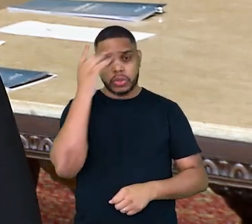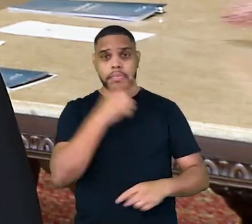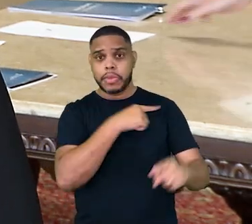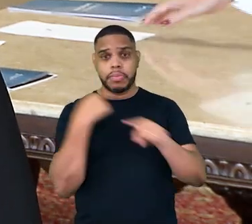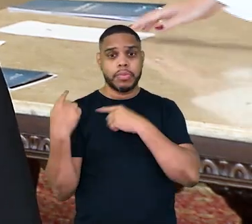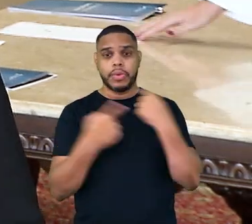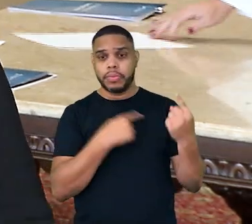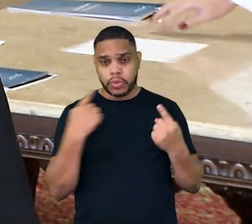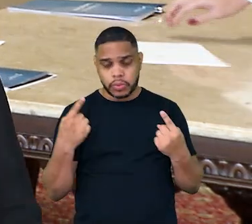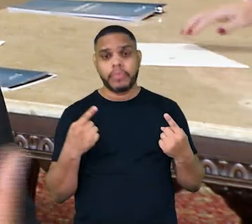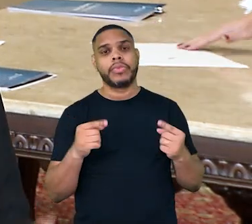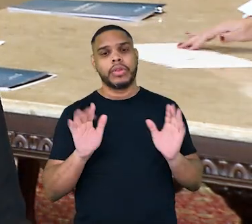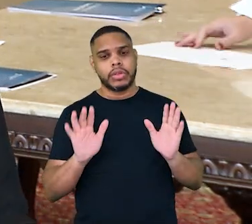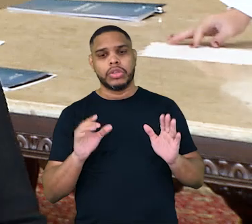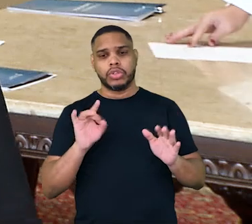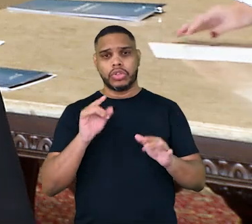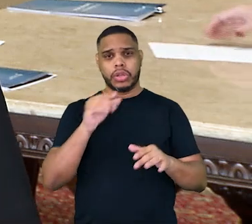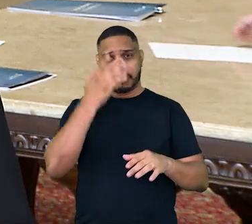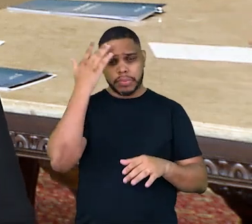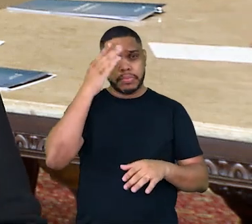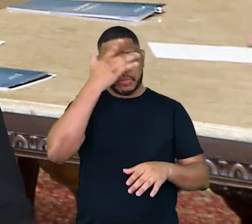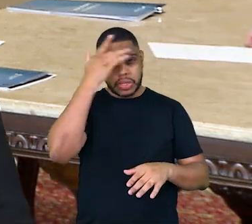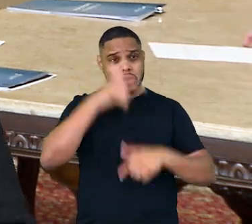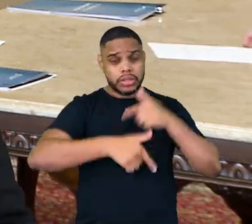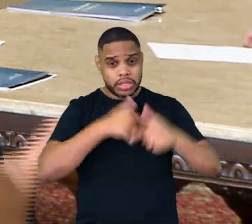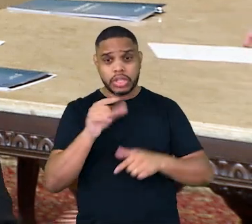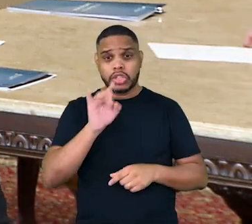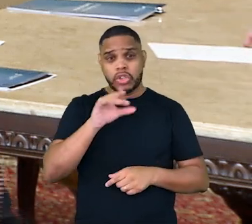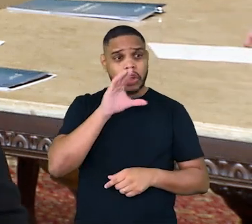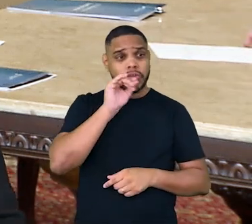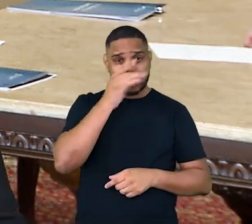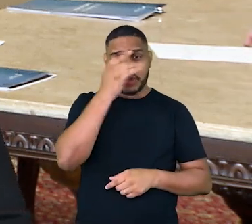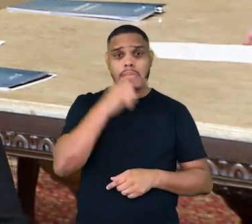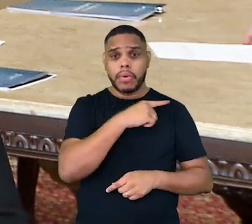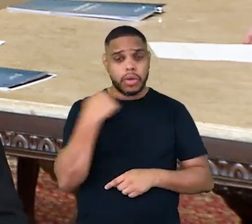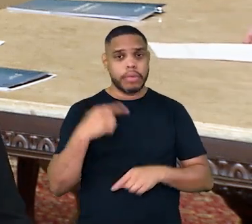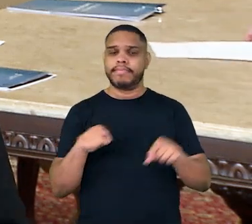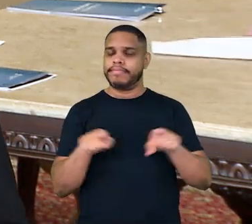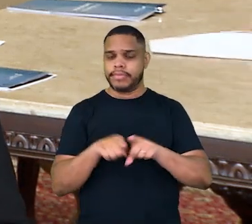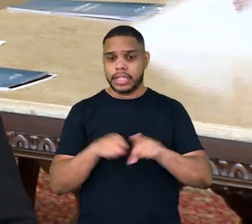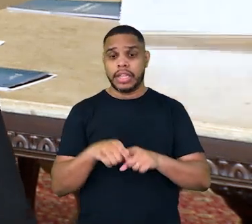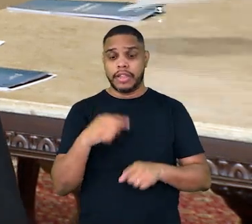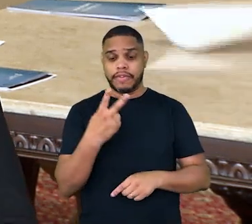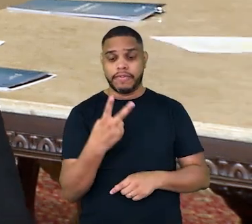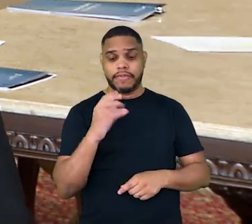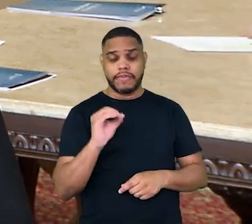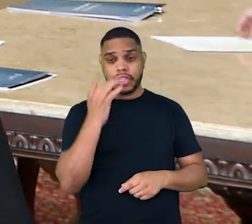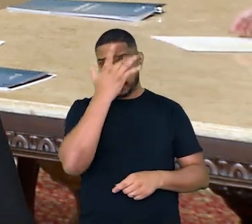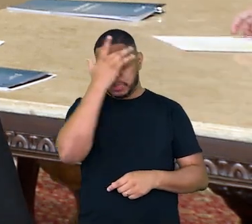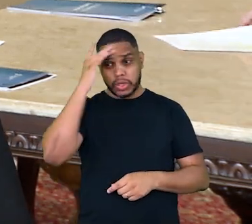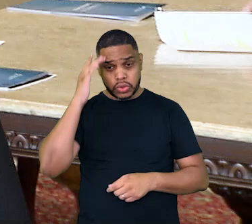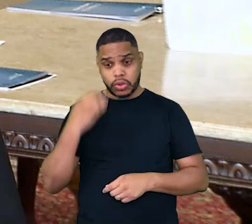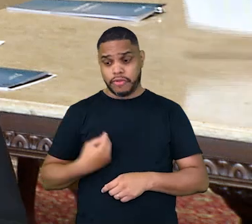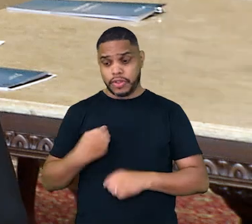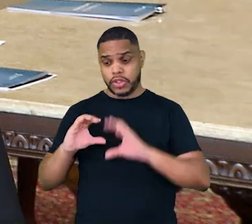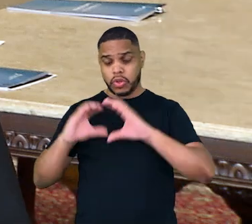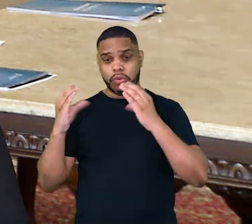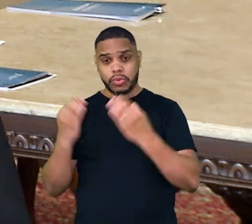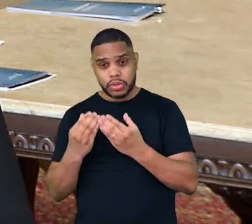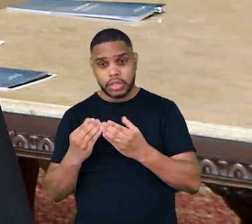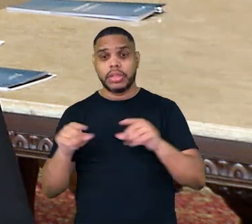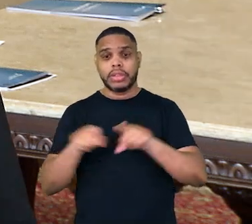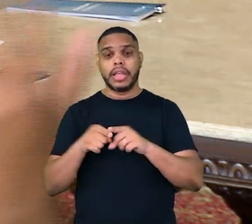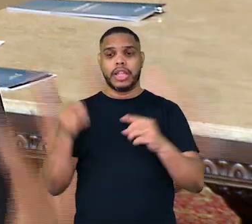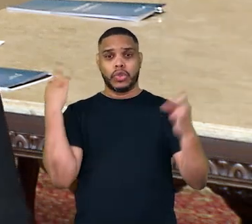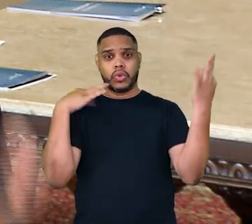joias, né? Que não foi só trabalhadores, não reconheceu só os trabalhadores, reconheceu as 20 pessoas da comunidade, entre elas